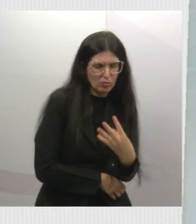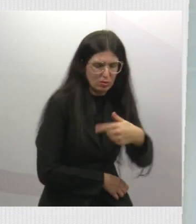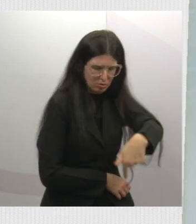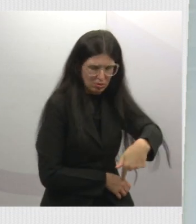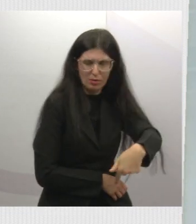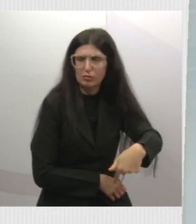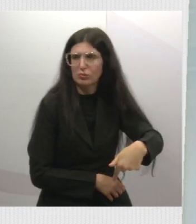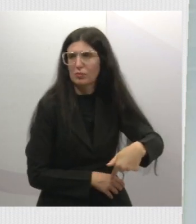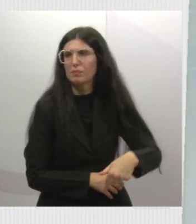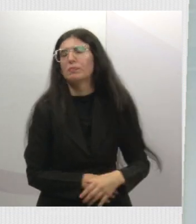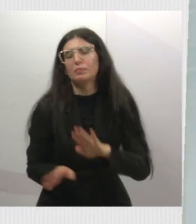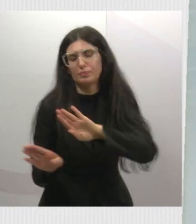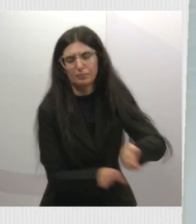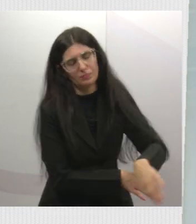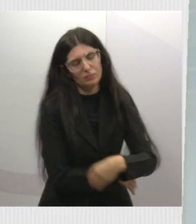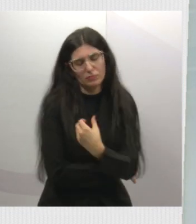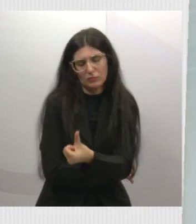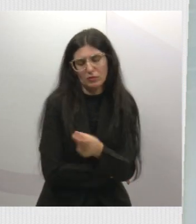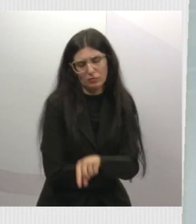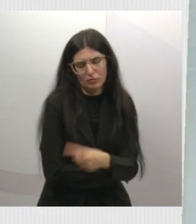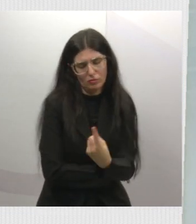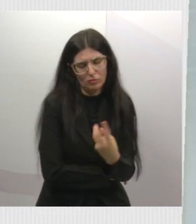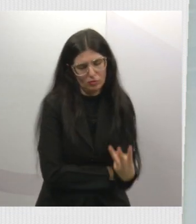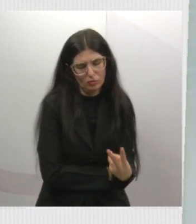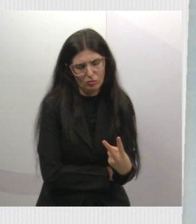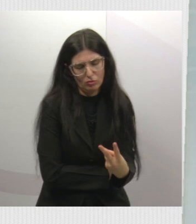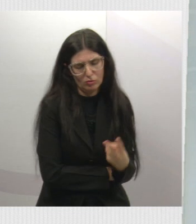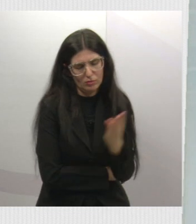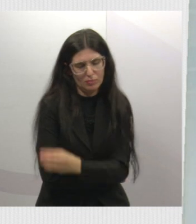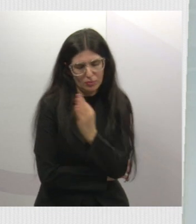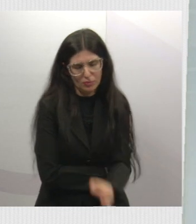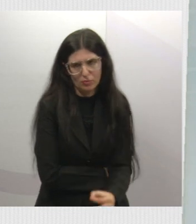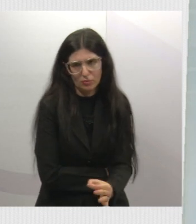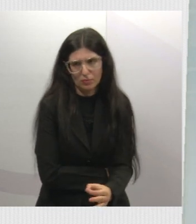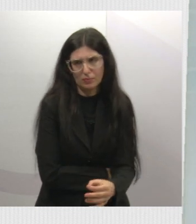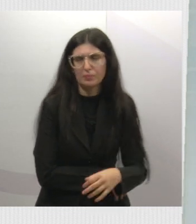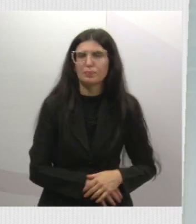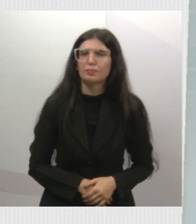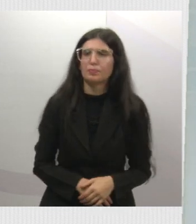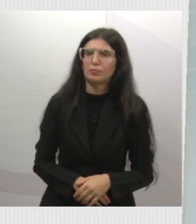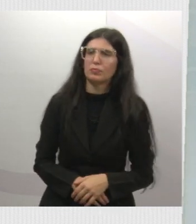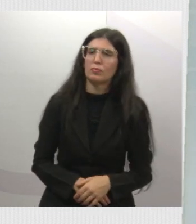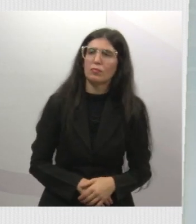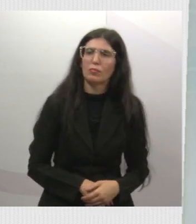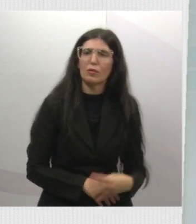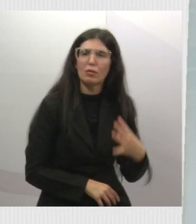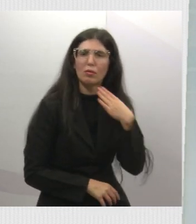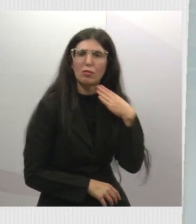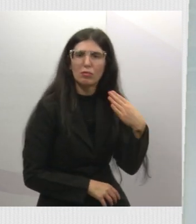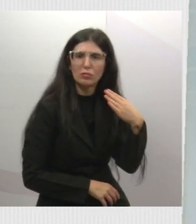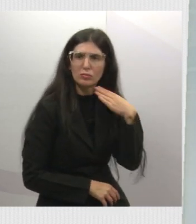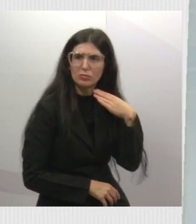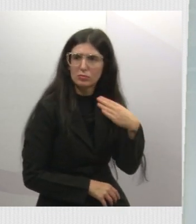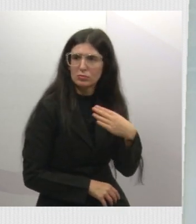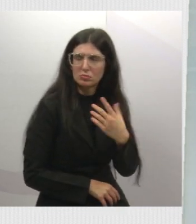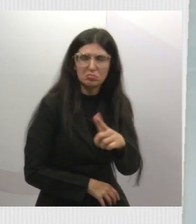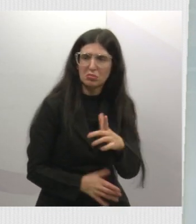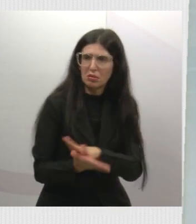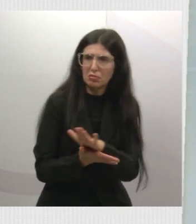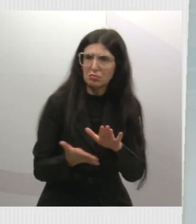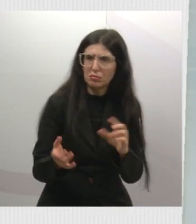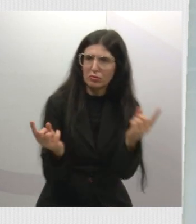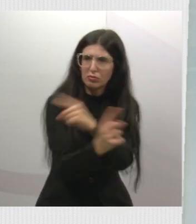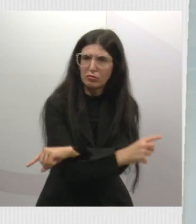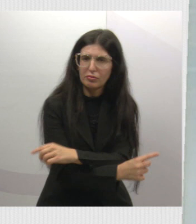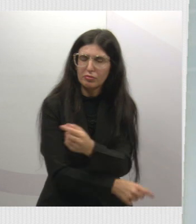16.747, chegando à cifra de 6,12%. Inversões financeiras, não tivemos no